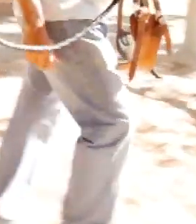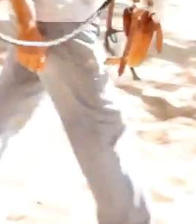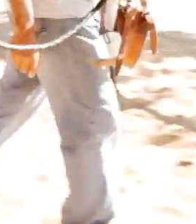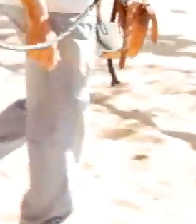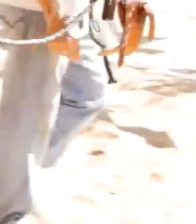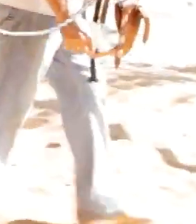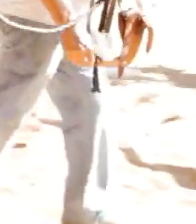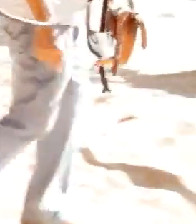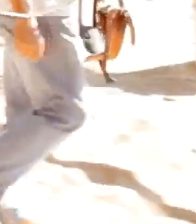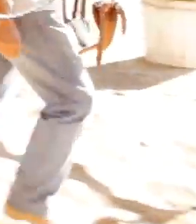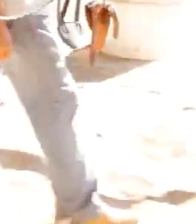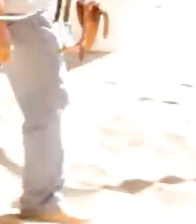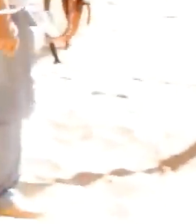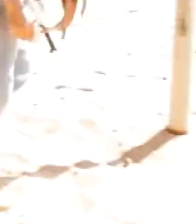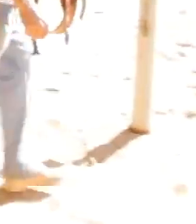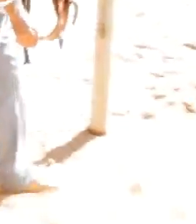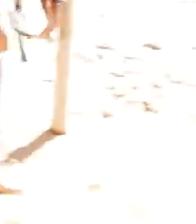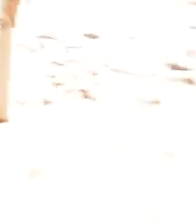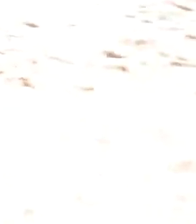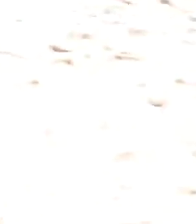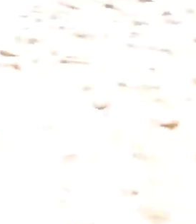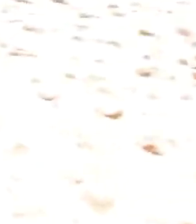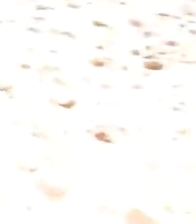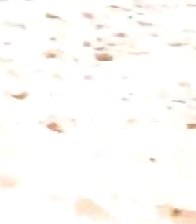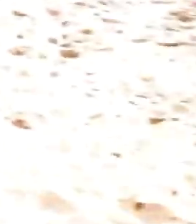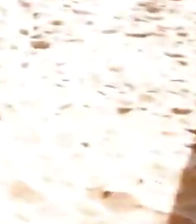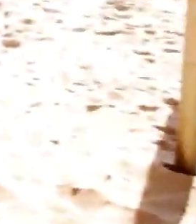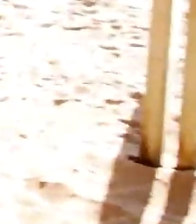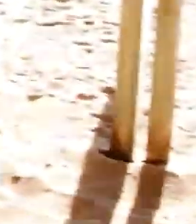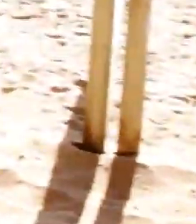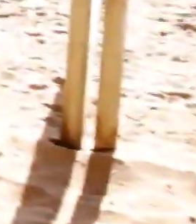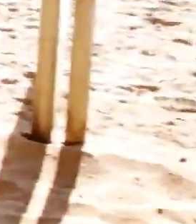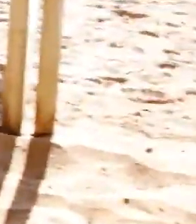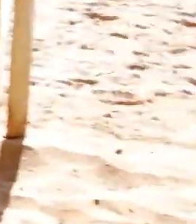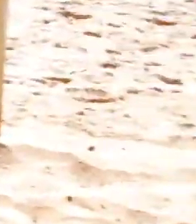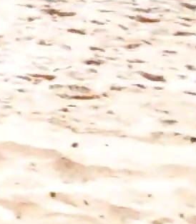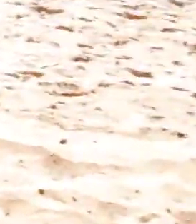www.ecoterapiario.com.br. O telefone para contato é